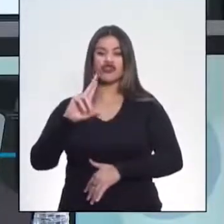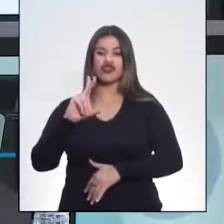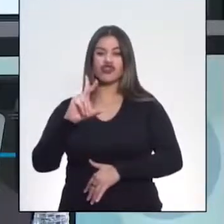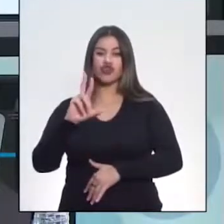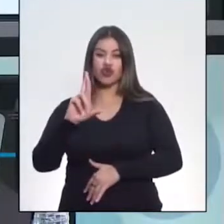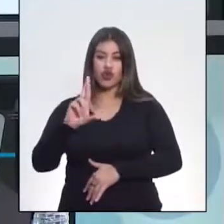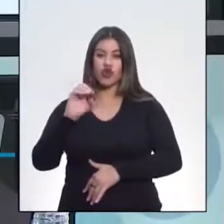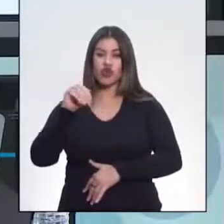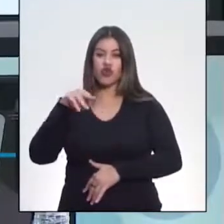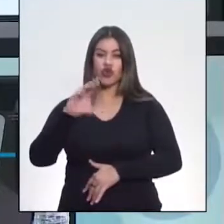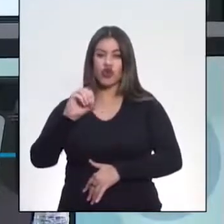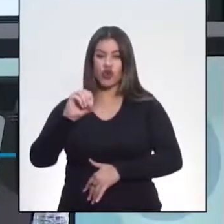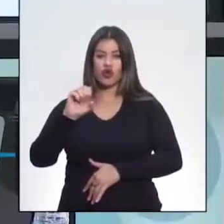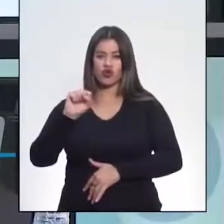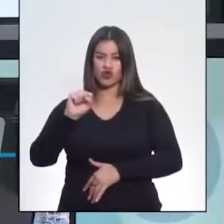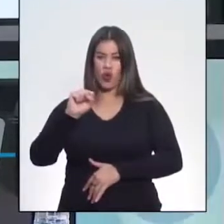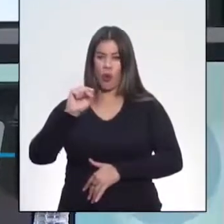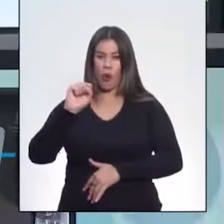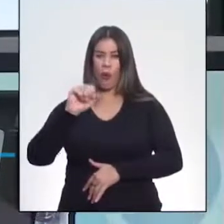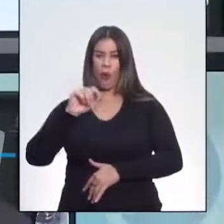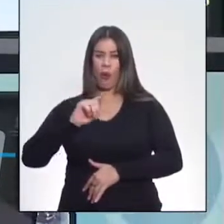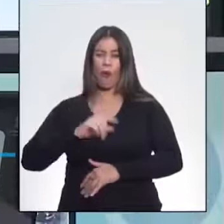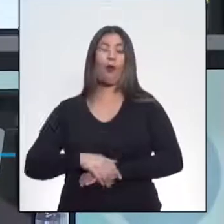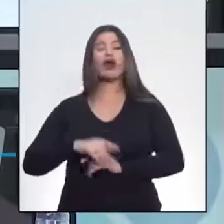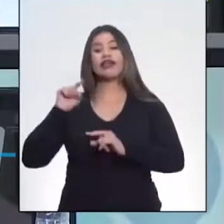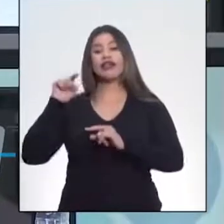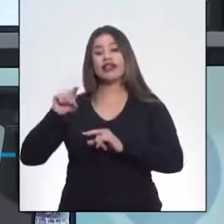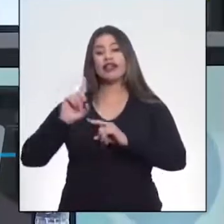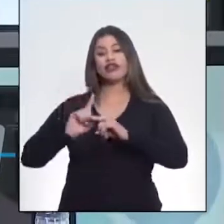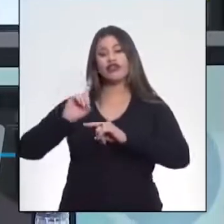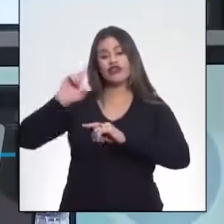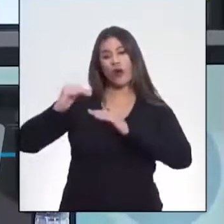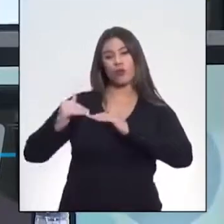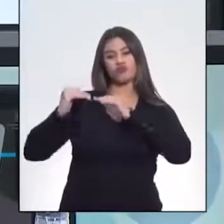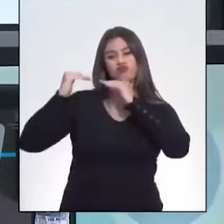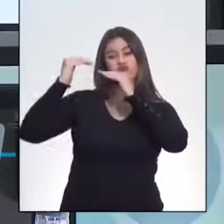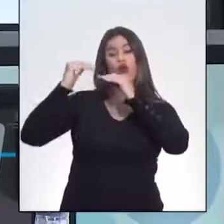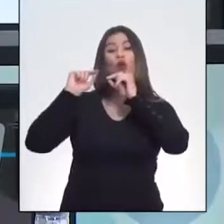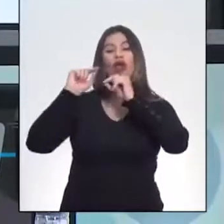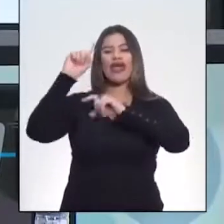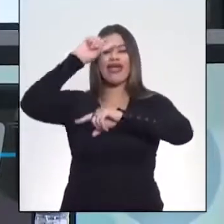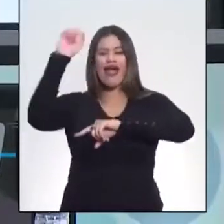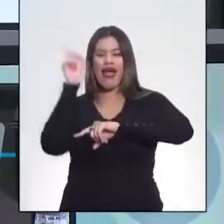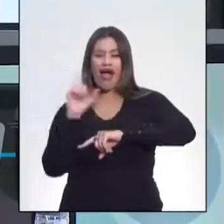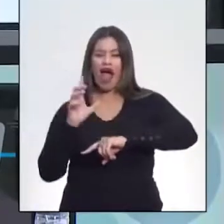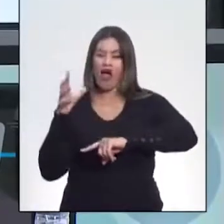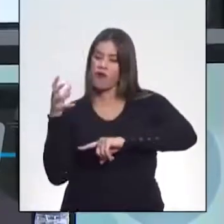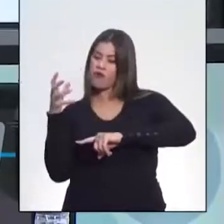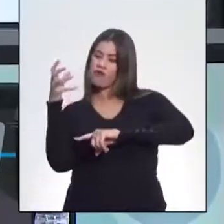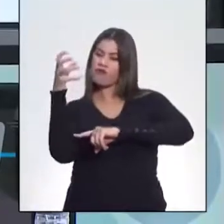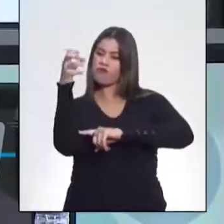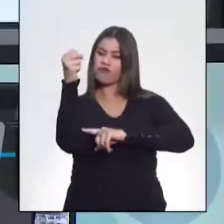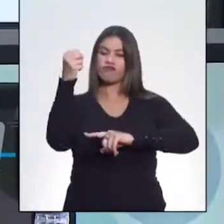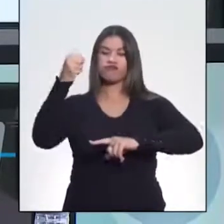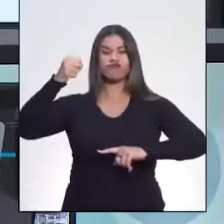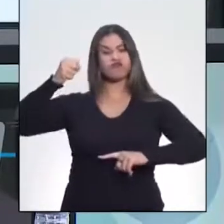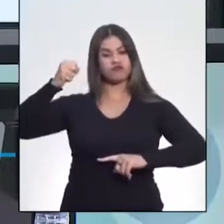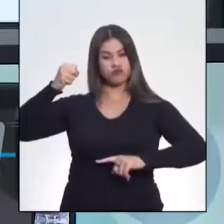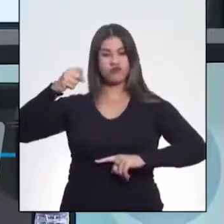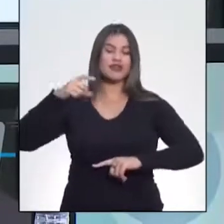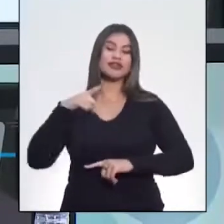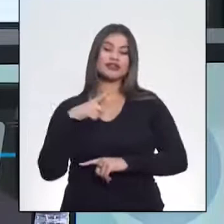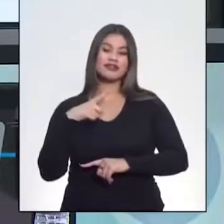vocês sabem que ele é filho de Cronos e os Deus ele é o Deus mais poderoso aquele que carrega o raio Então as Olimpíadas é uma